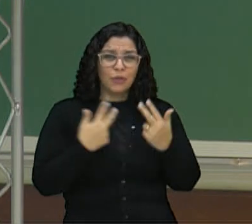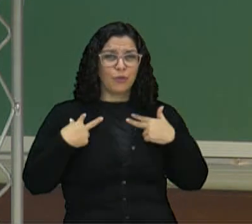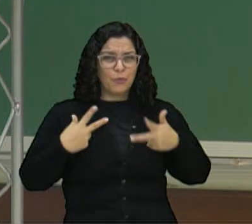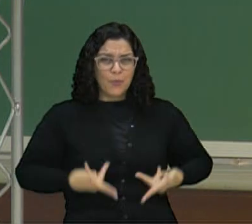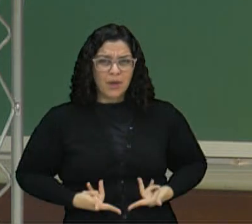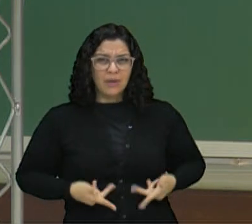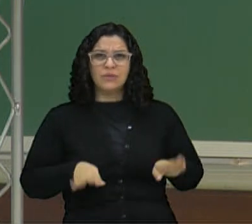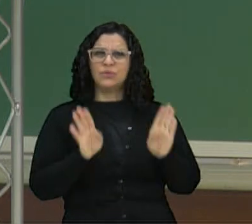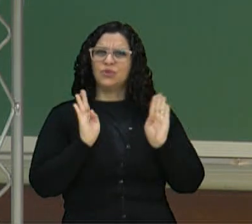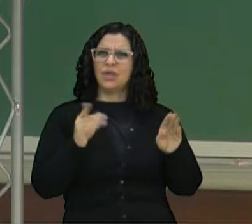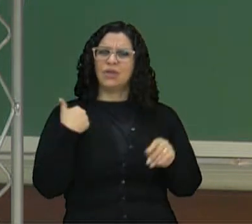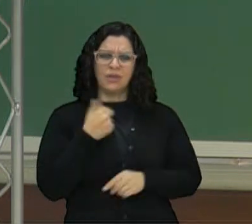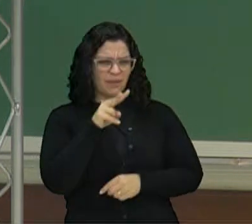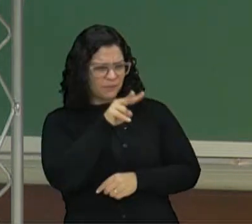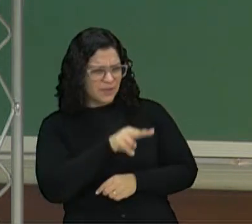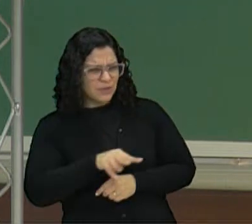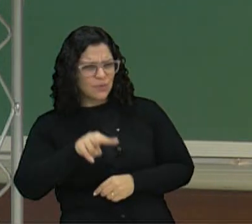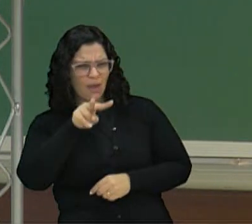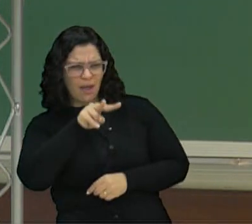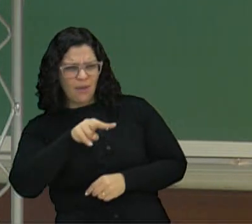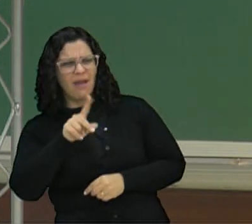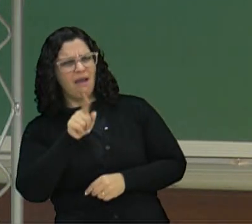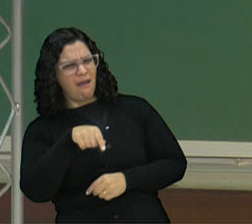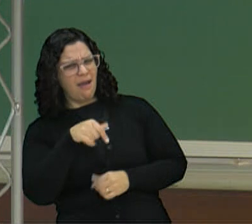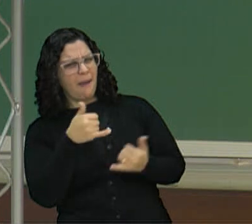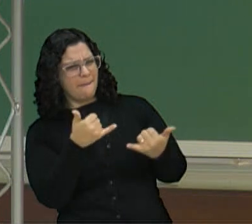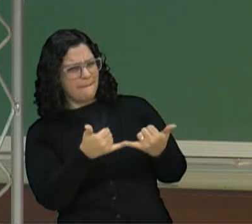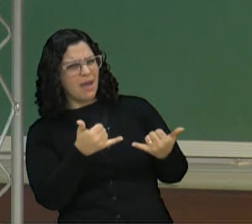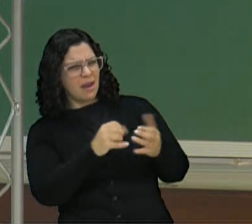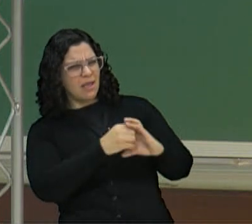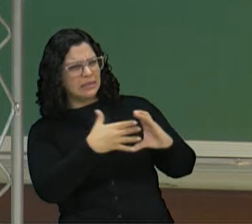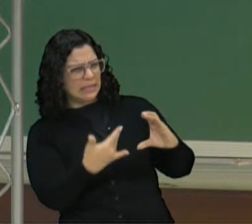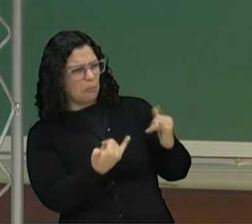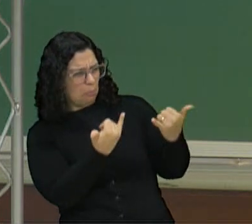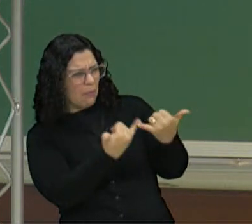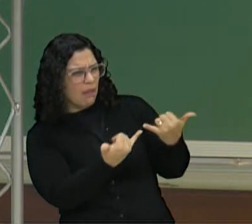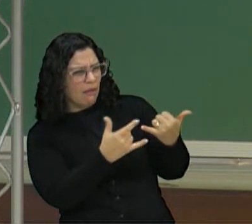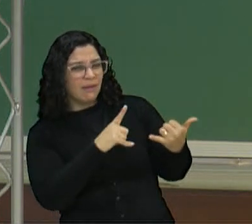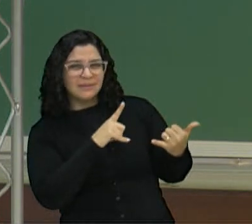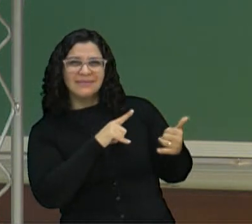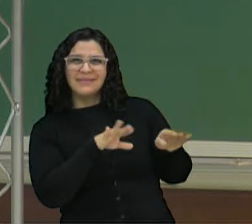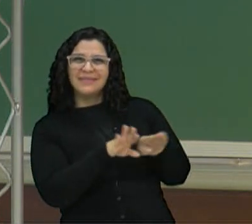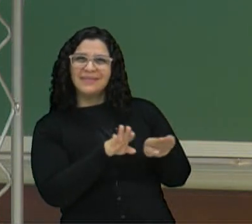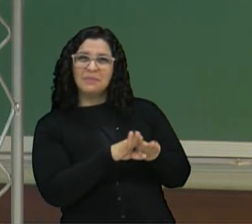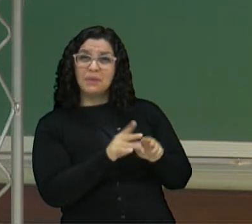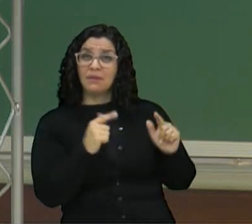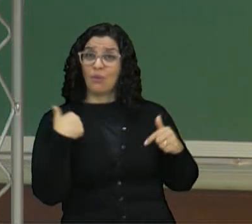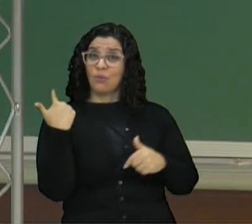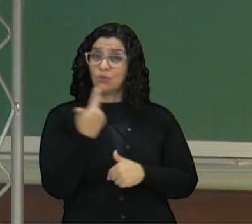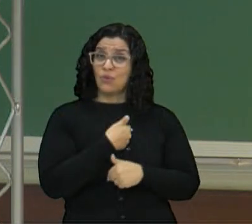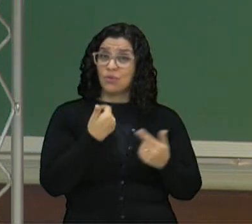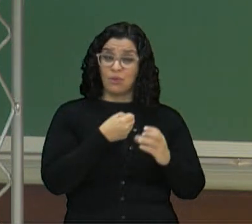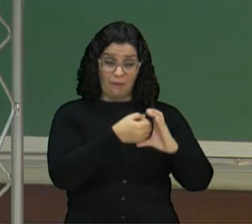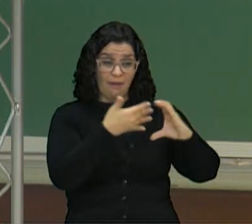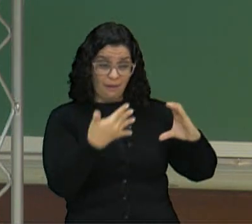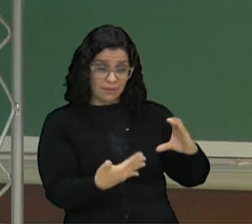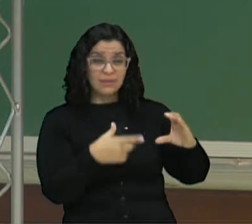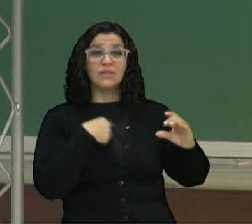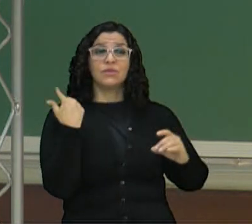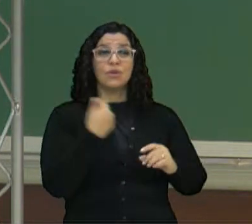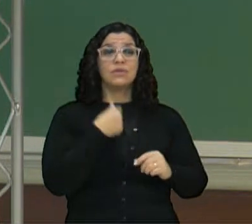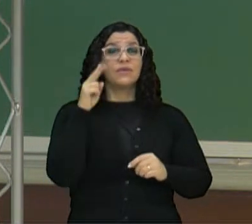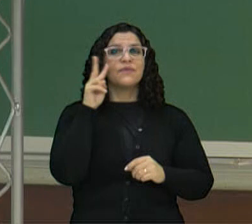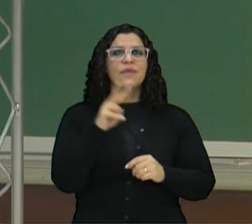nós visualmente percebemos que eles têm características semelhantes. E essas características podem ser